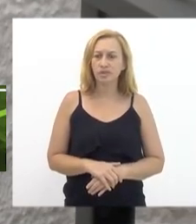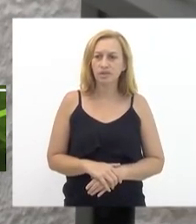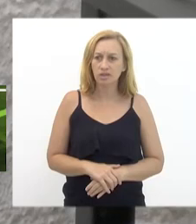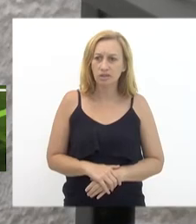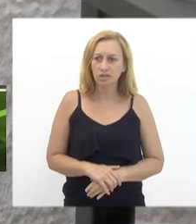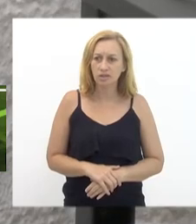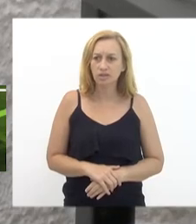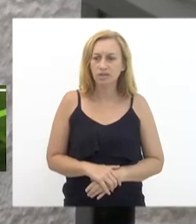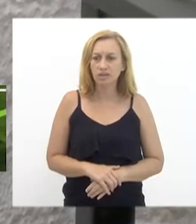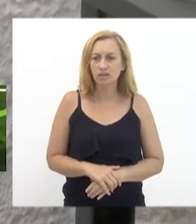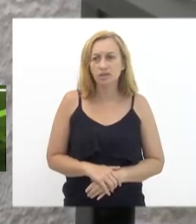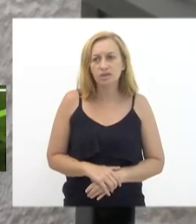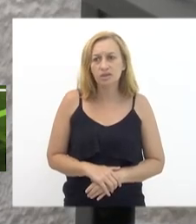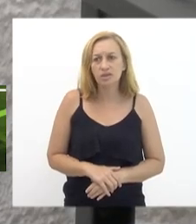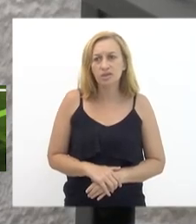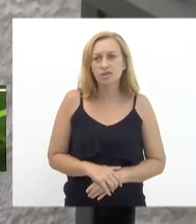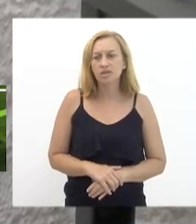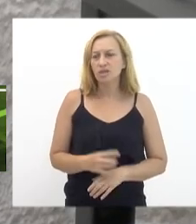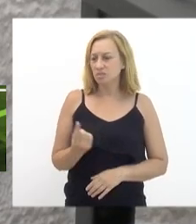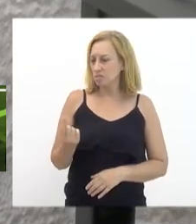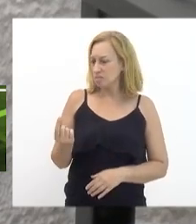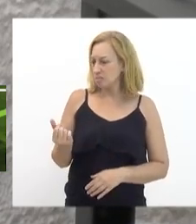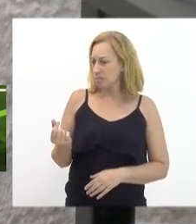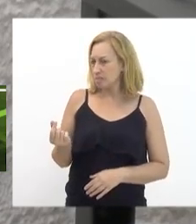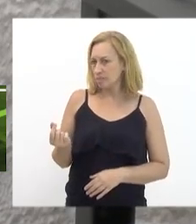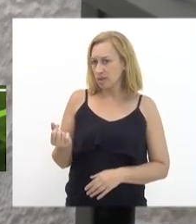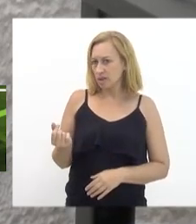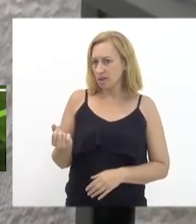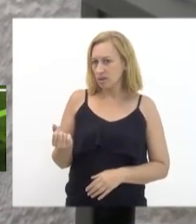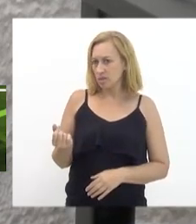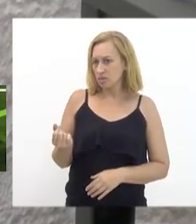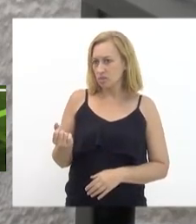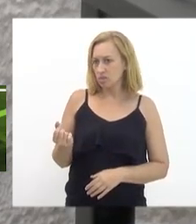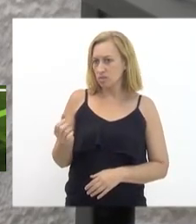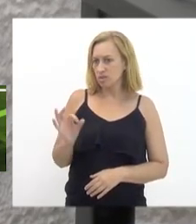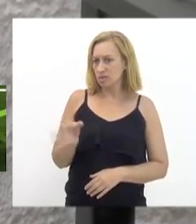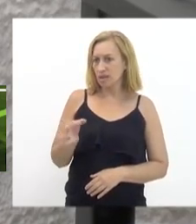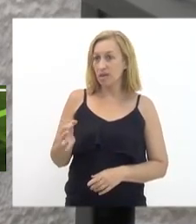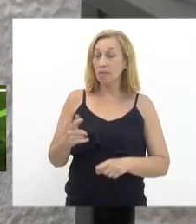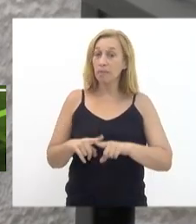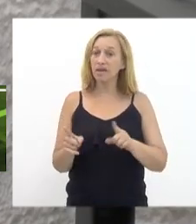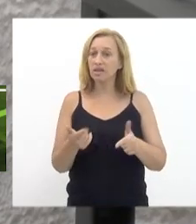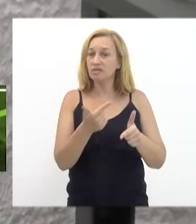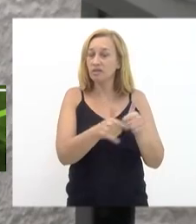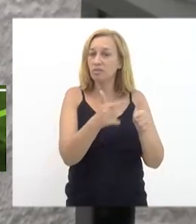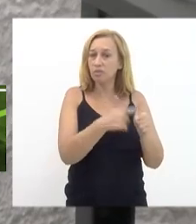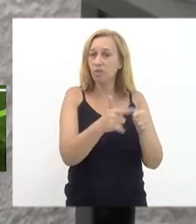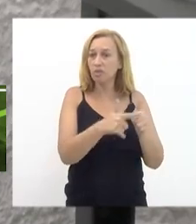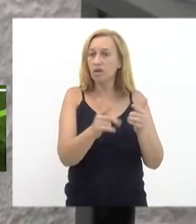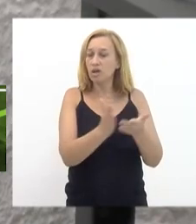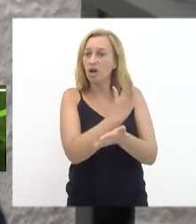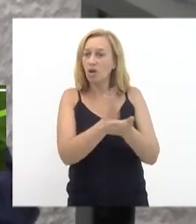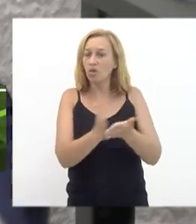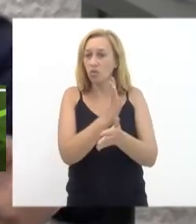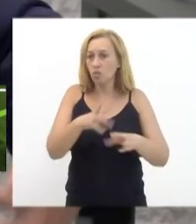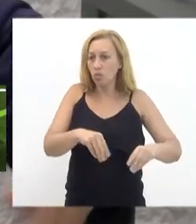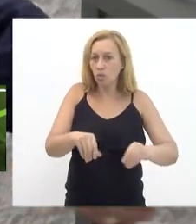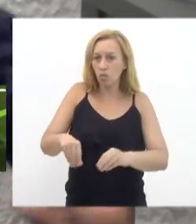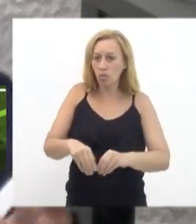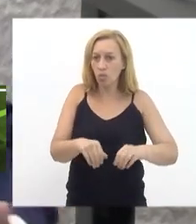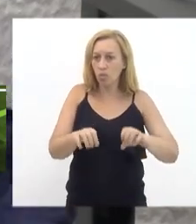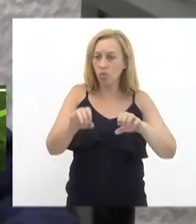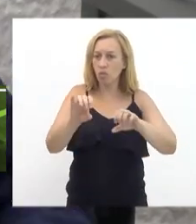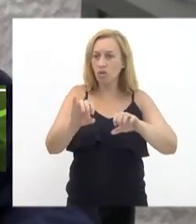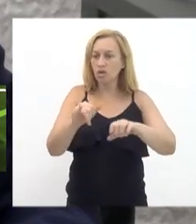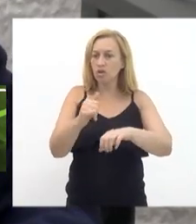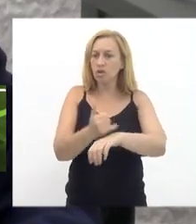fazia chamamento e era Preço Fixo aí você começar a ter alguns problemas o que os terrenos por exemplo que depende de água de estrutura